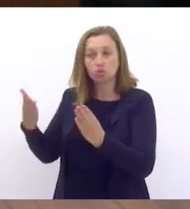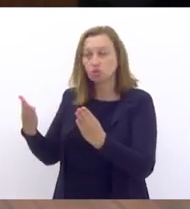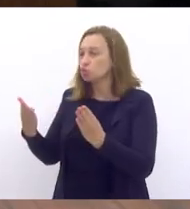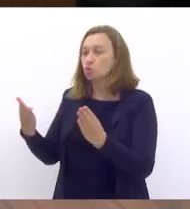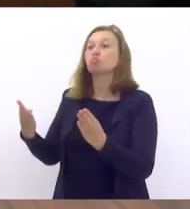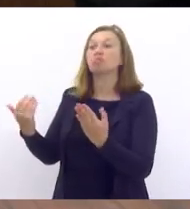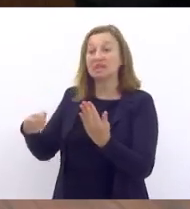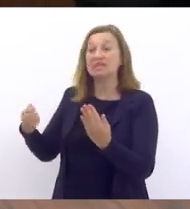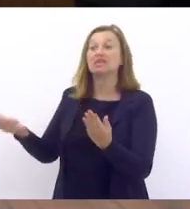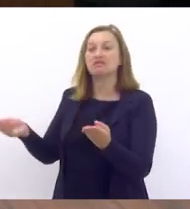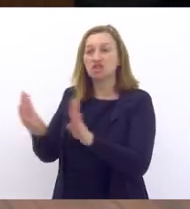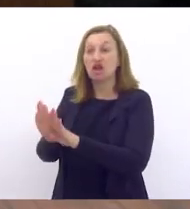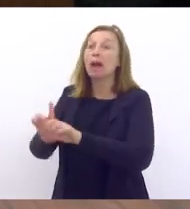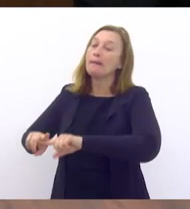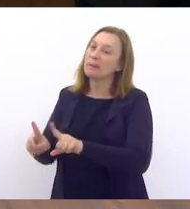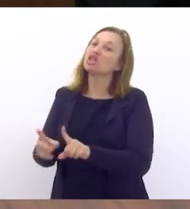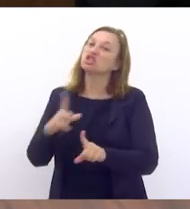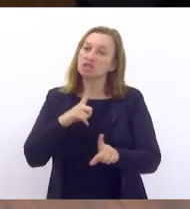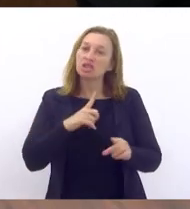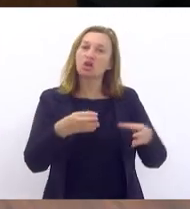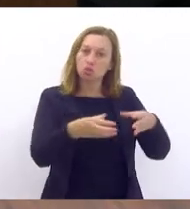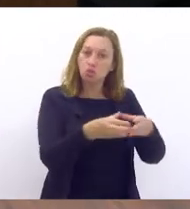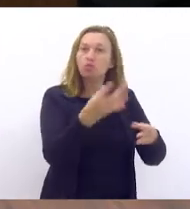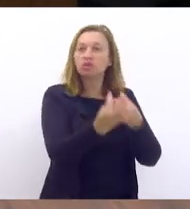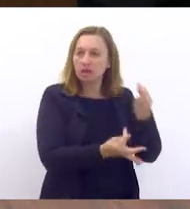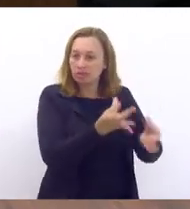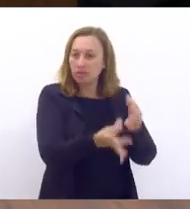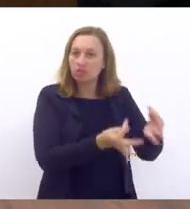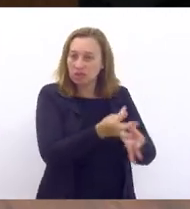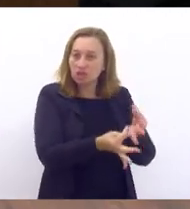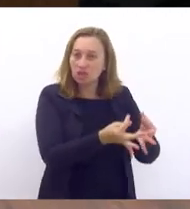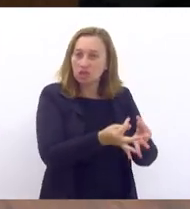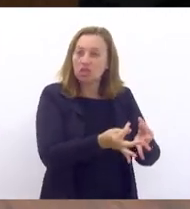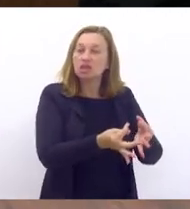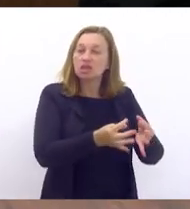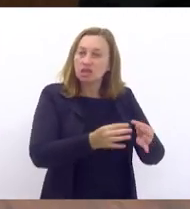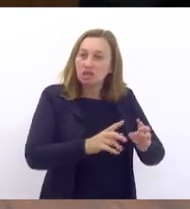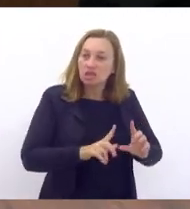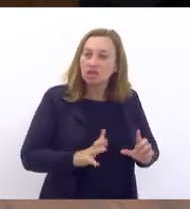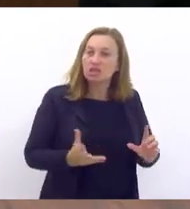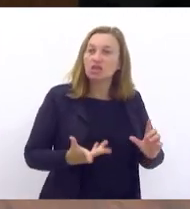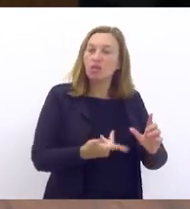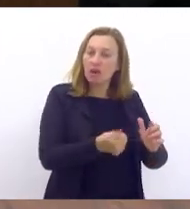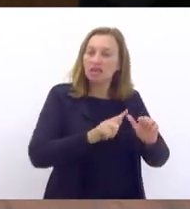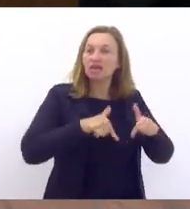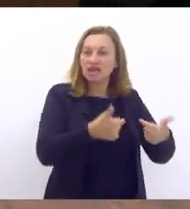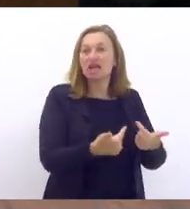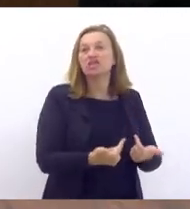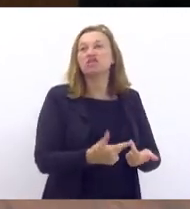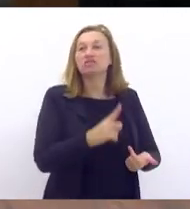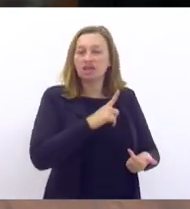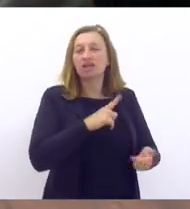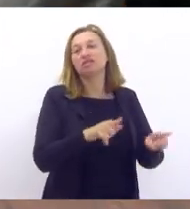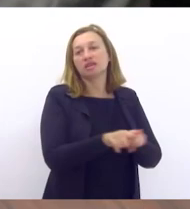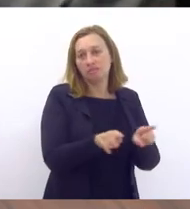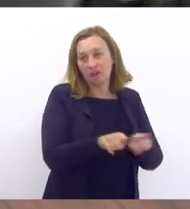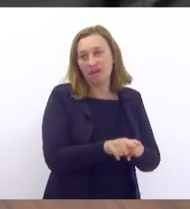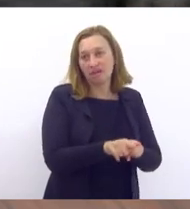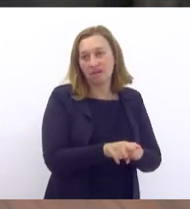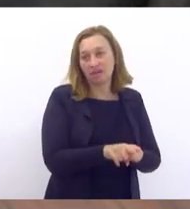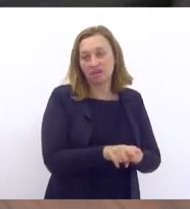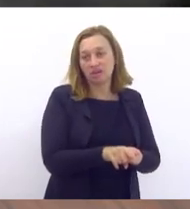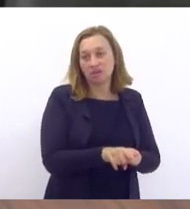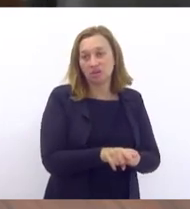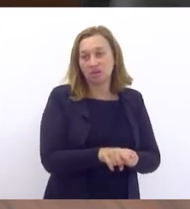funcionando. Agora, que tem muita comunidade terapêutica que funciona com excelência, também tem. Quando